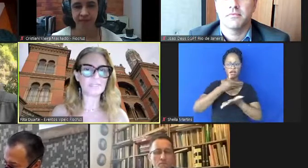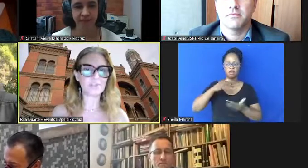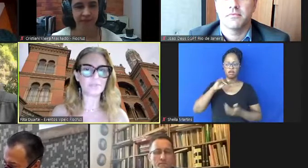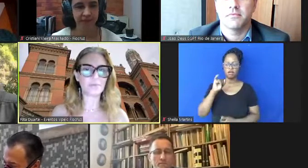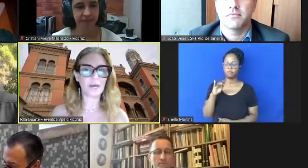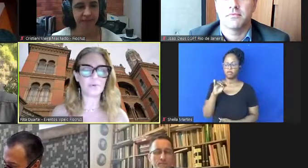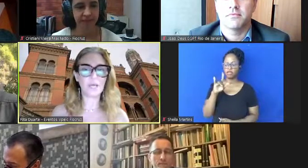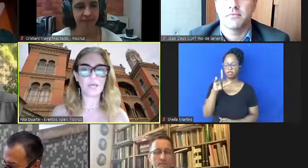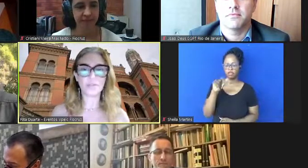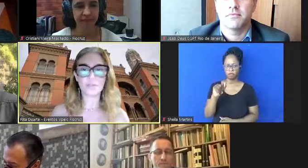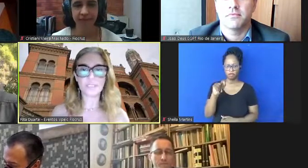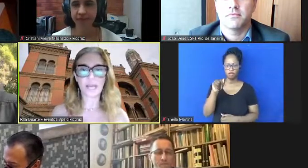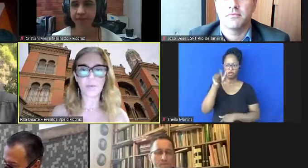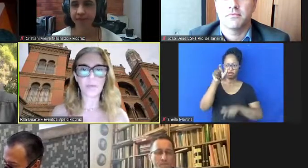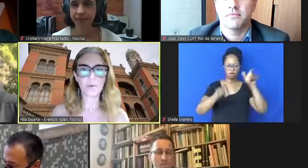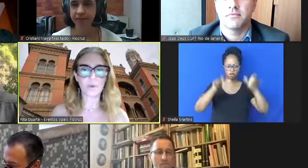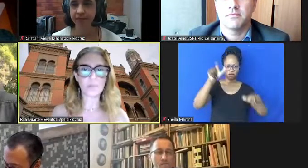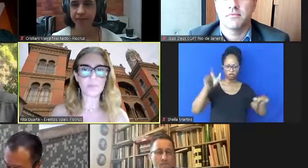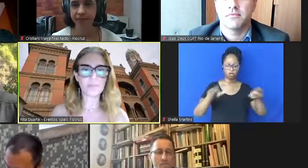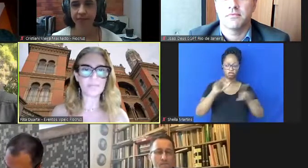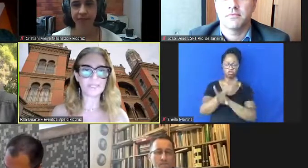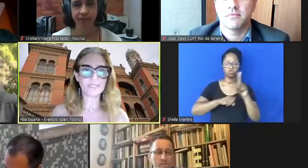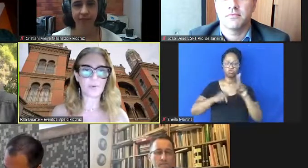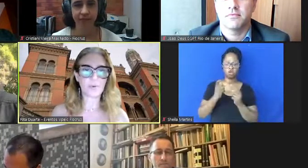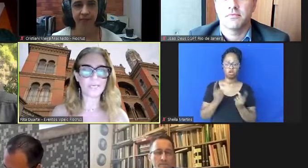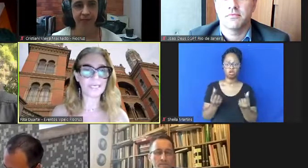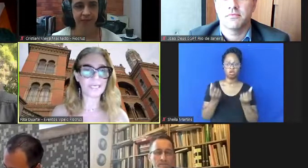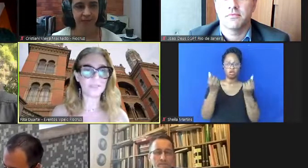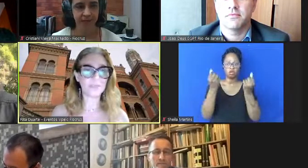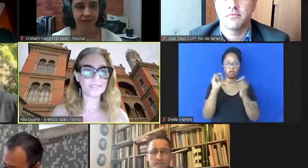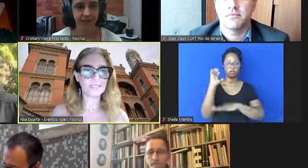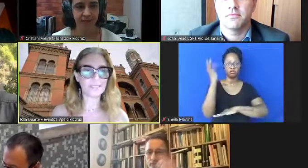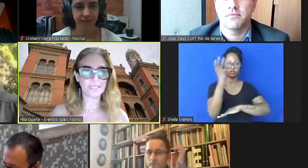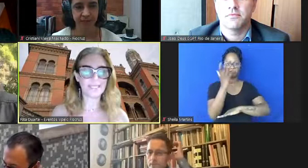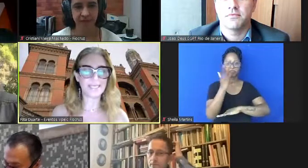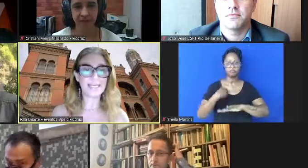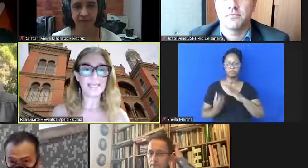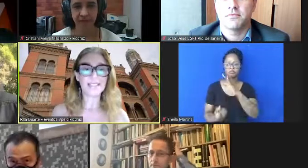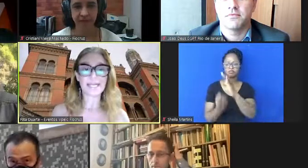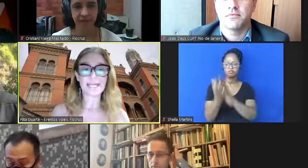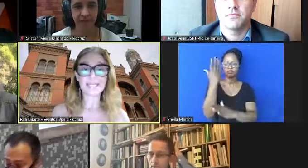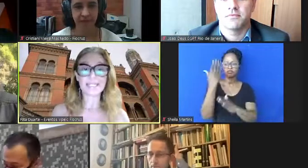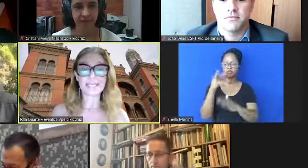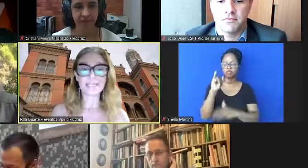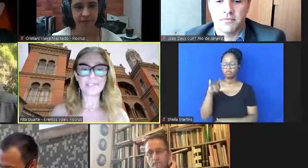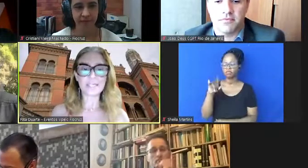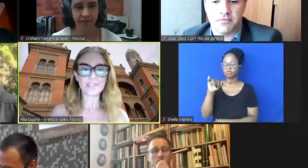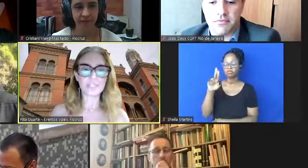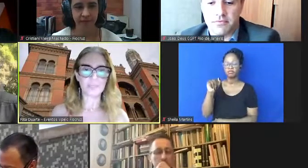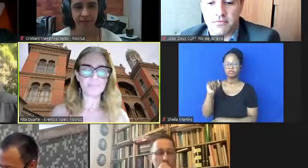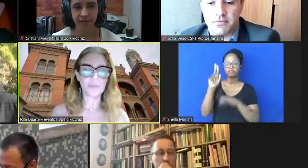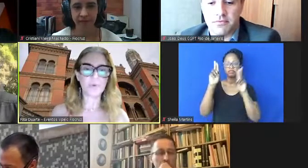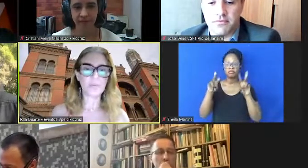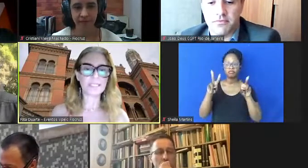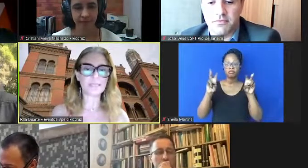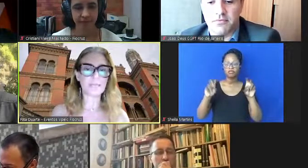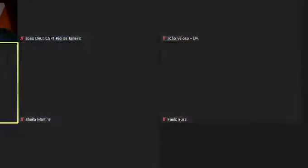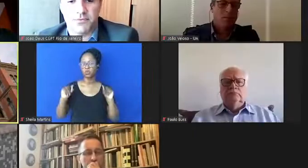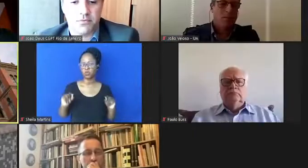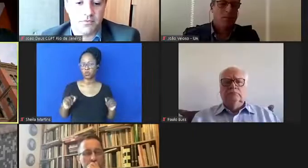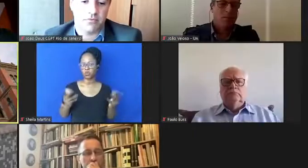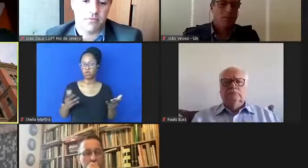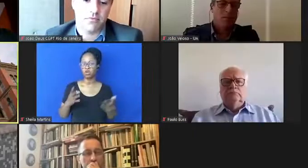nos Níveis Individual, Social, Econômico e Ambiental, Criando uma Sindemia, trará a seguinte questão, o